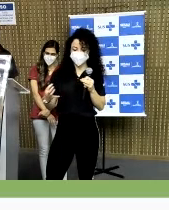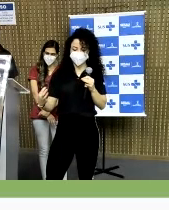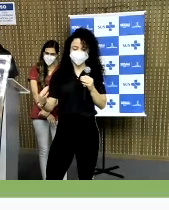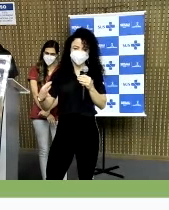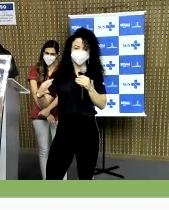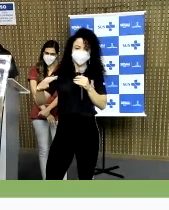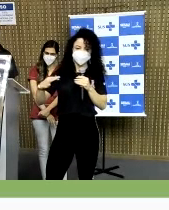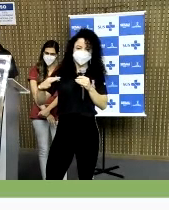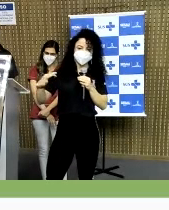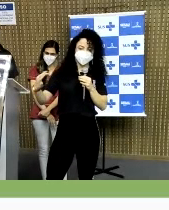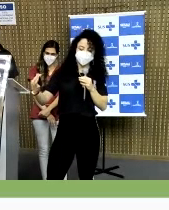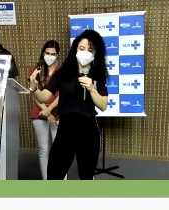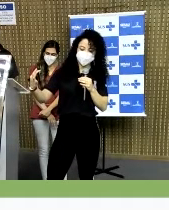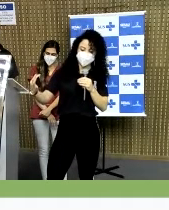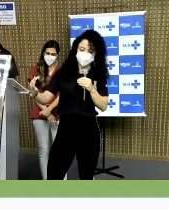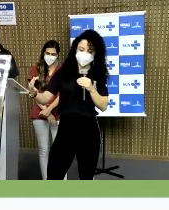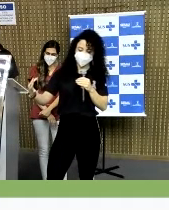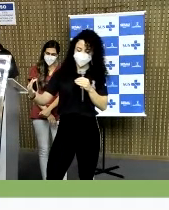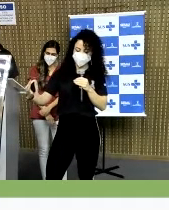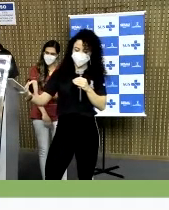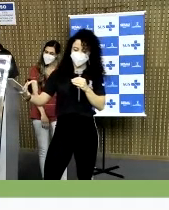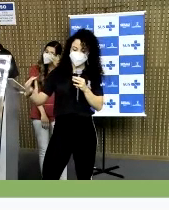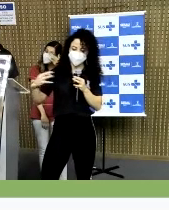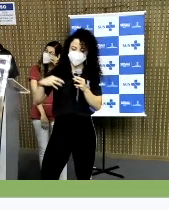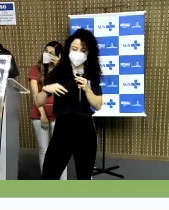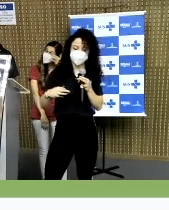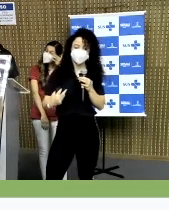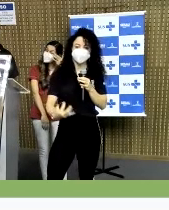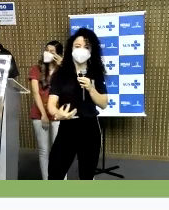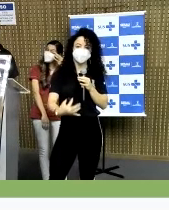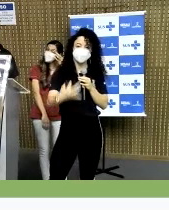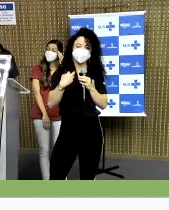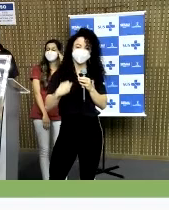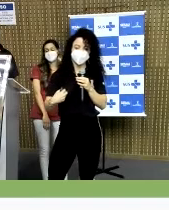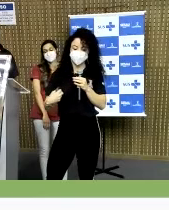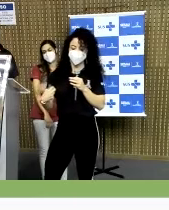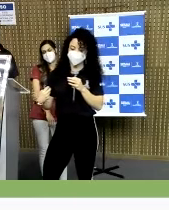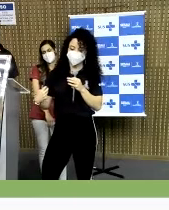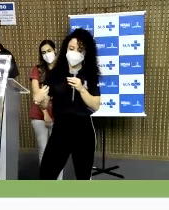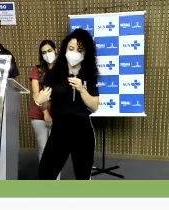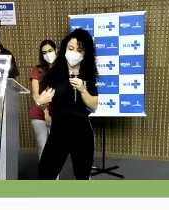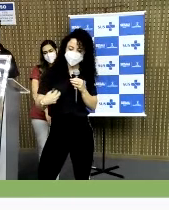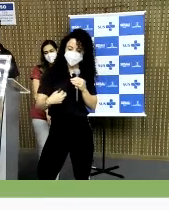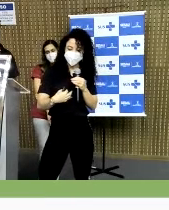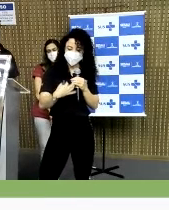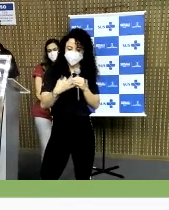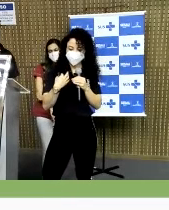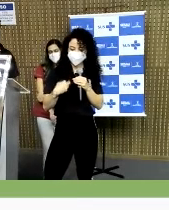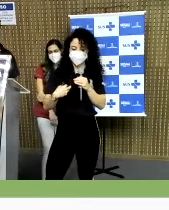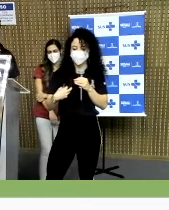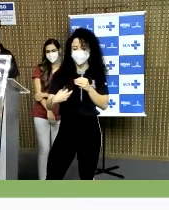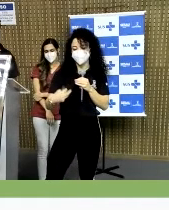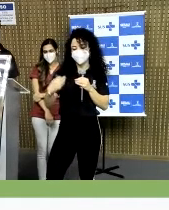atendidas, acredito que a gente soma tanto os pacientes que encaminharam, quanto que foram identificados na nossa unidade. Então,